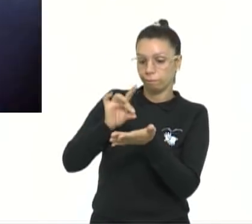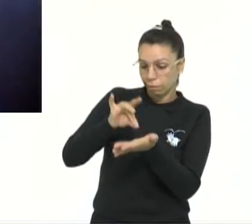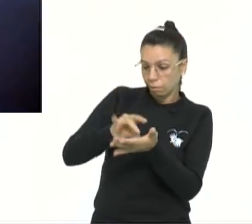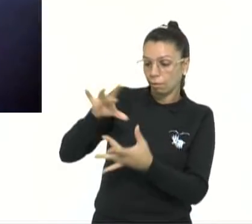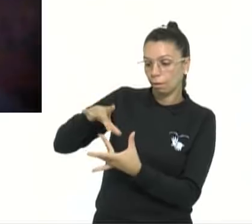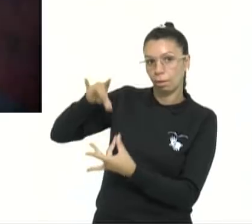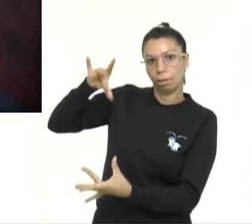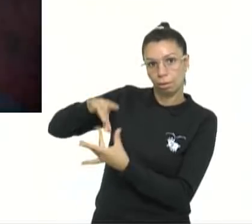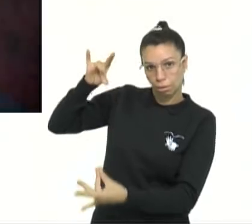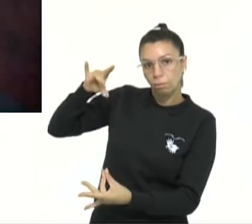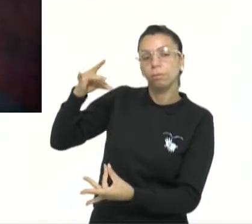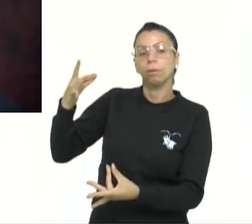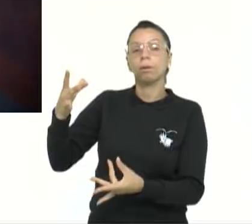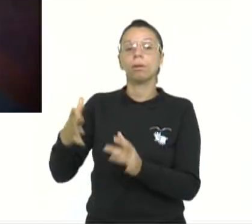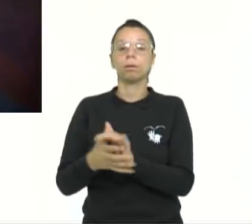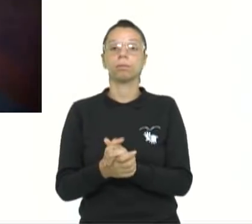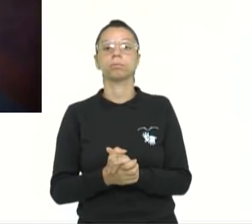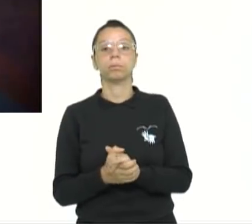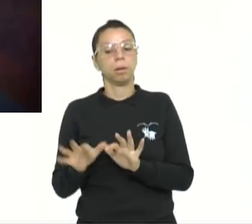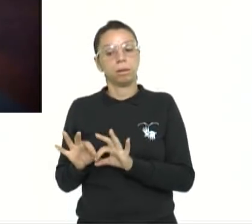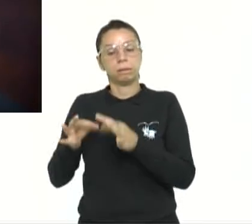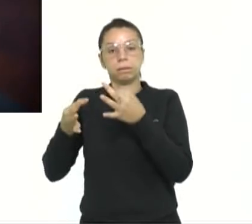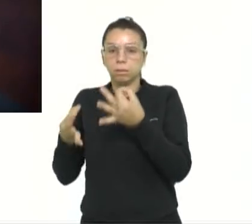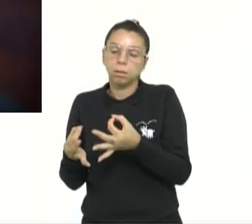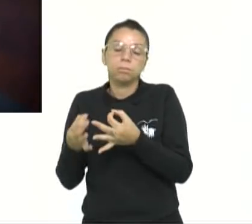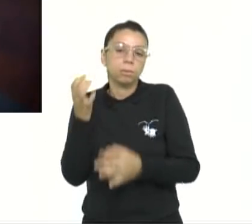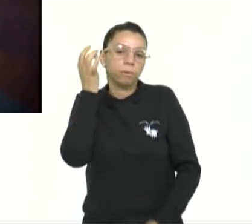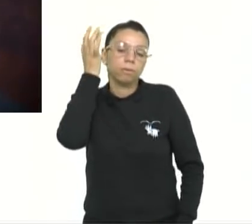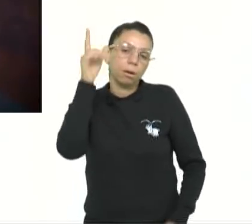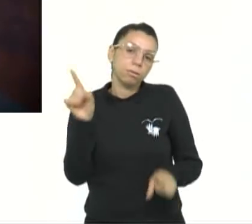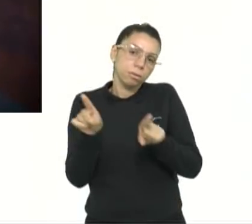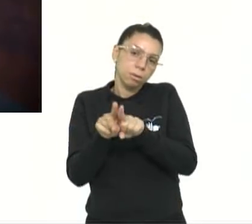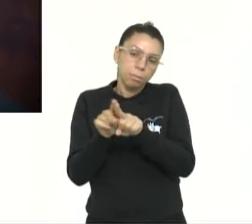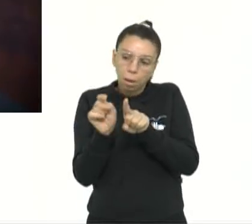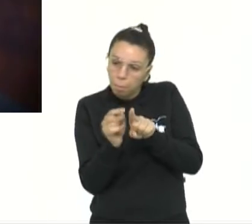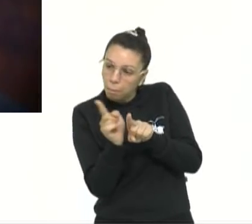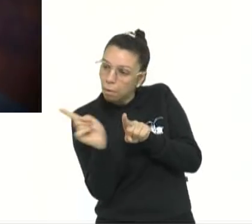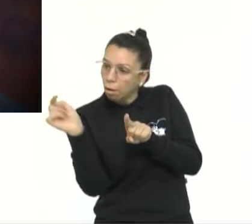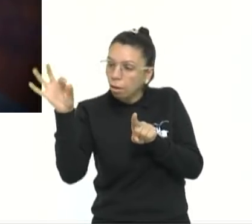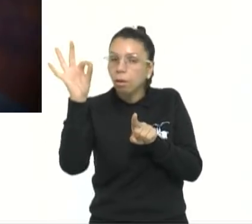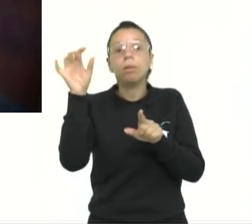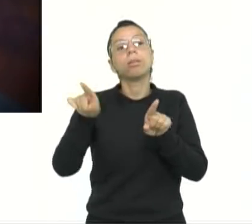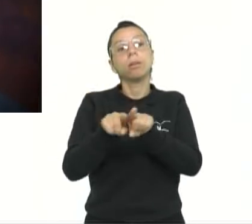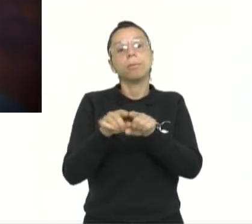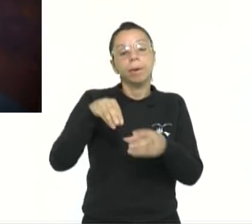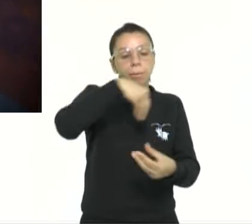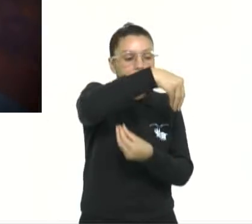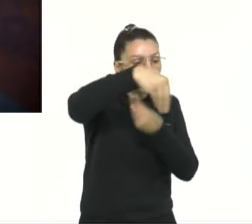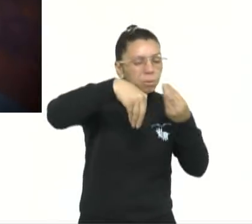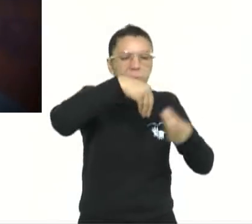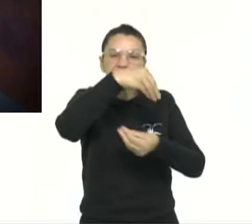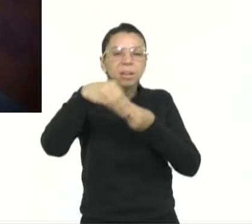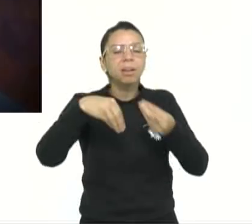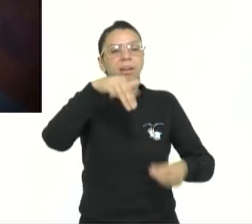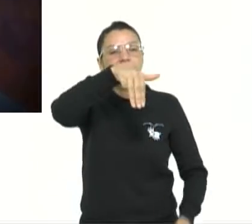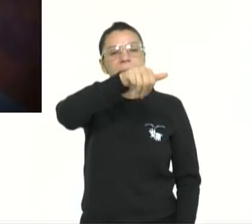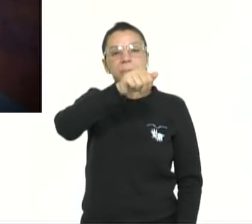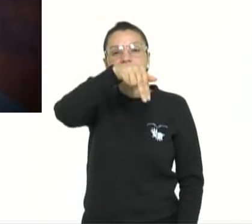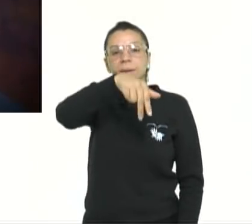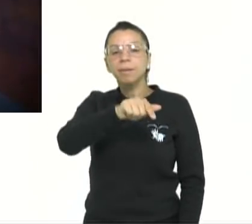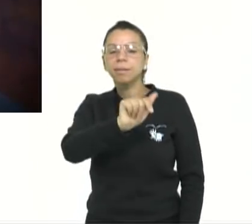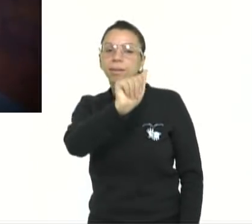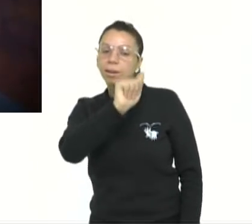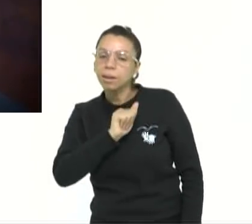estilo um pouco mais sintético, um pouco mais simples de traço. Ao mesmo tempo, eu misturei até um pouco do mangá, se a gente olhar